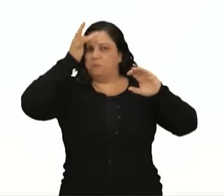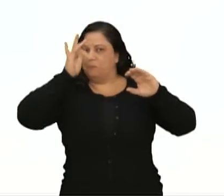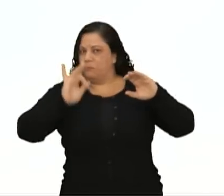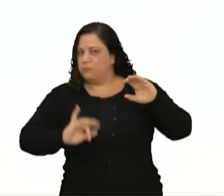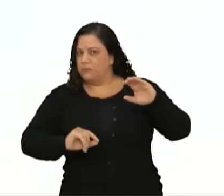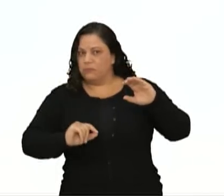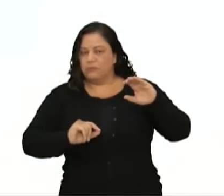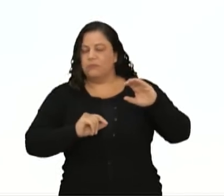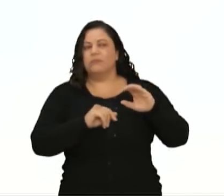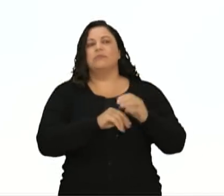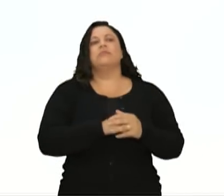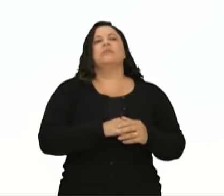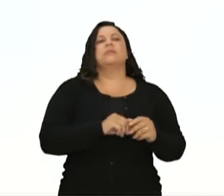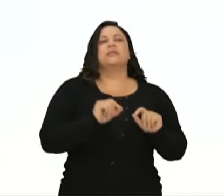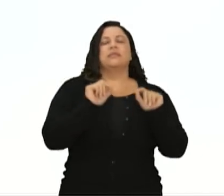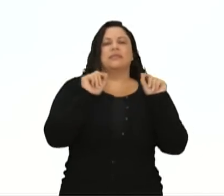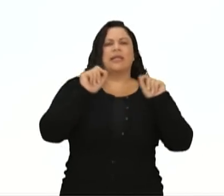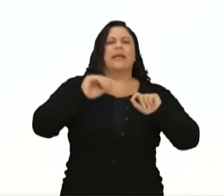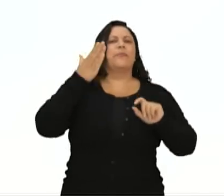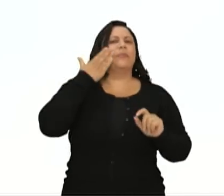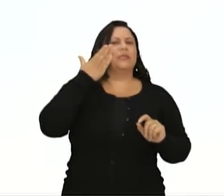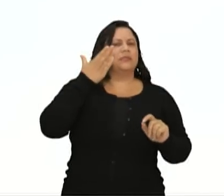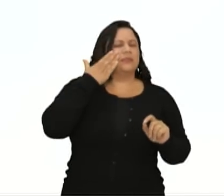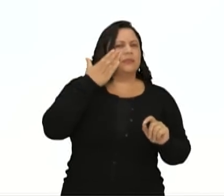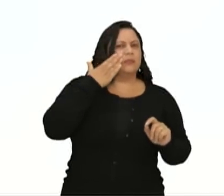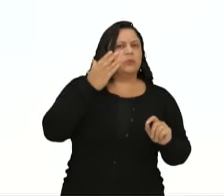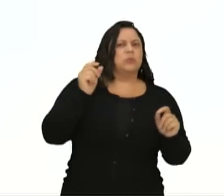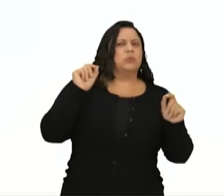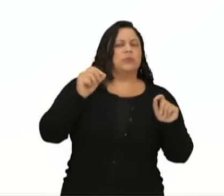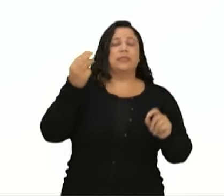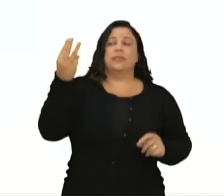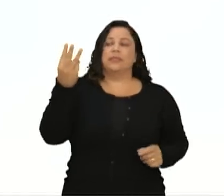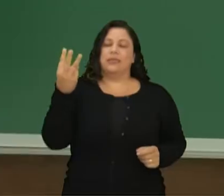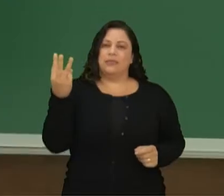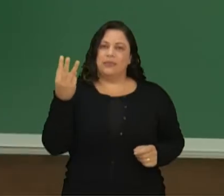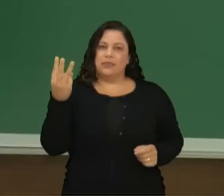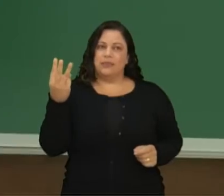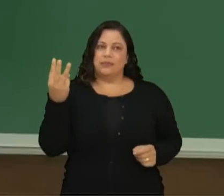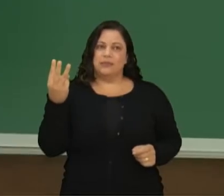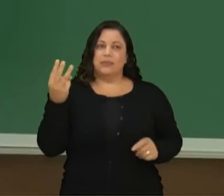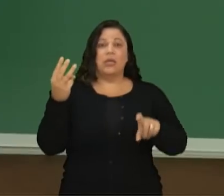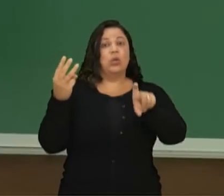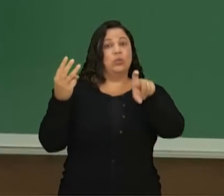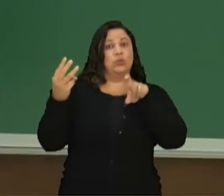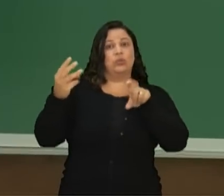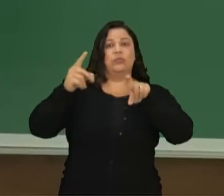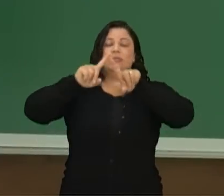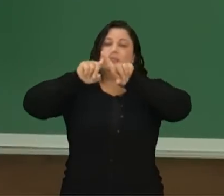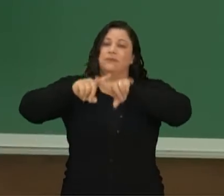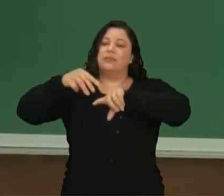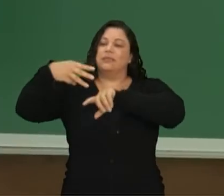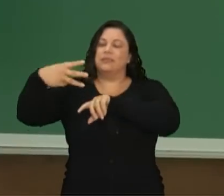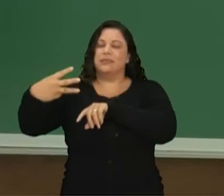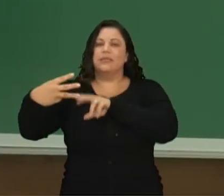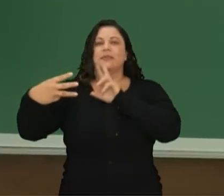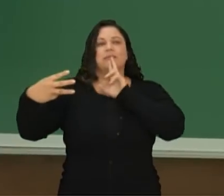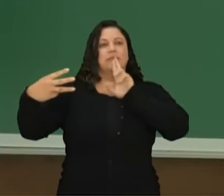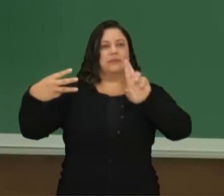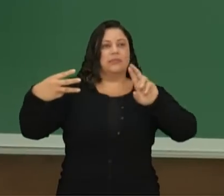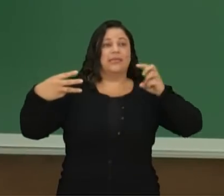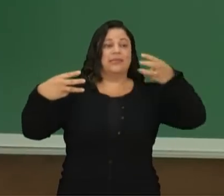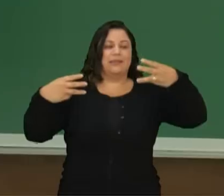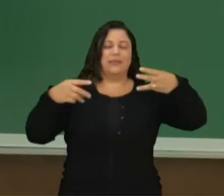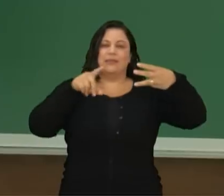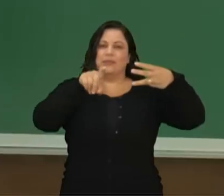tirou na prova, mas eu sei que o peso dessa prova é 3. Então, x vezes 3 eu tenho que é